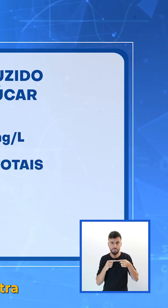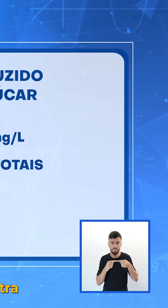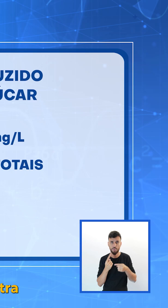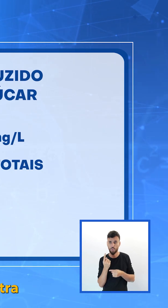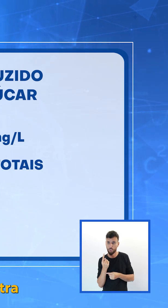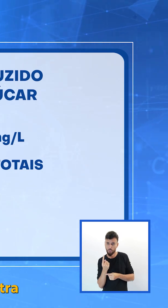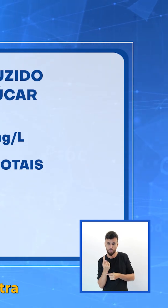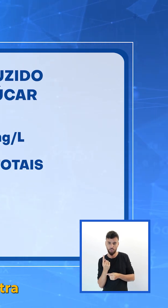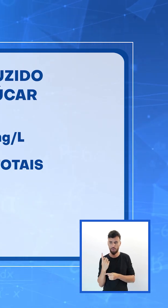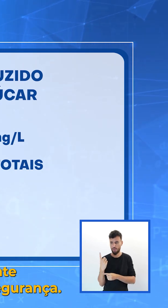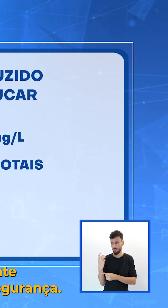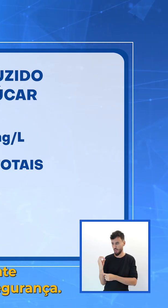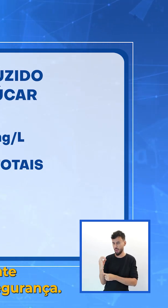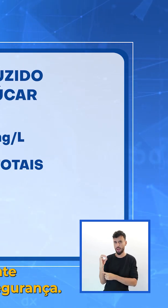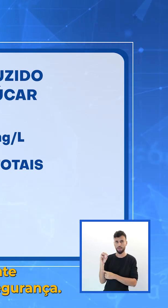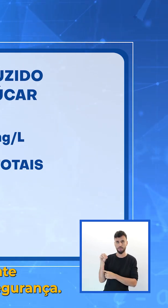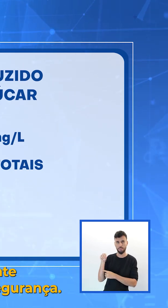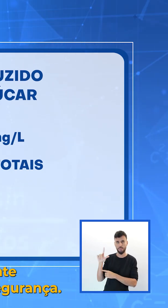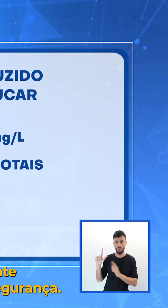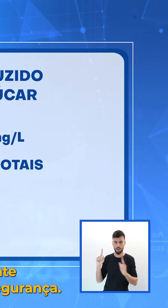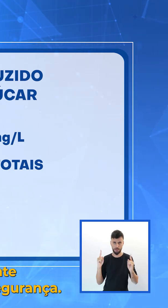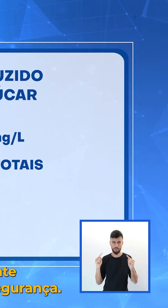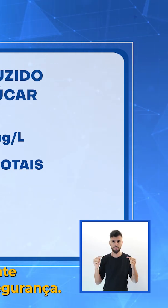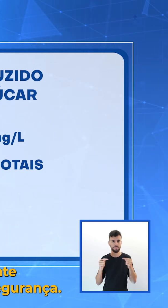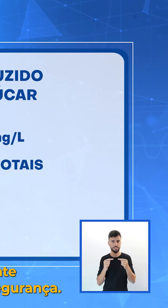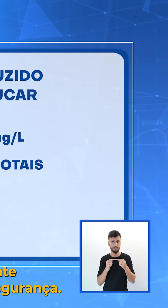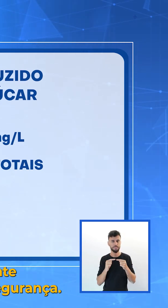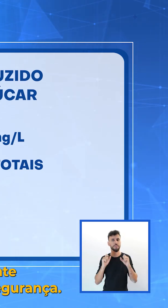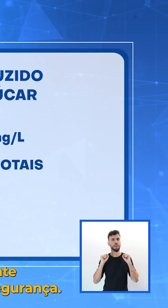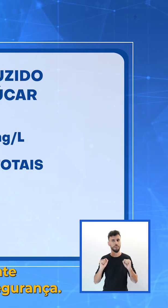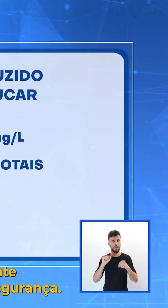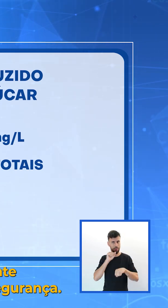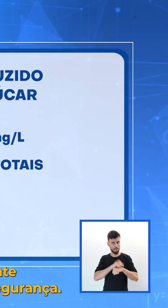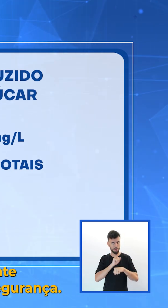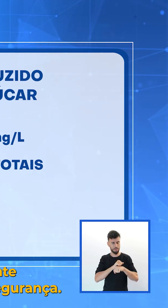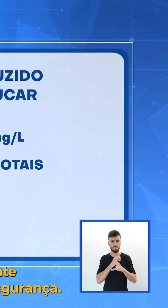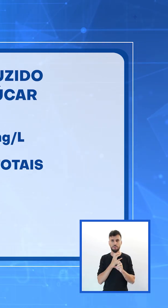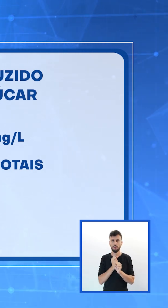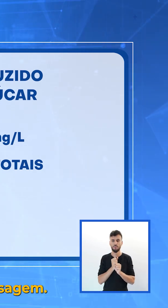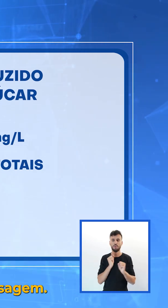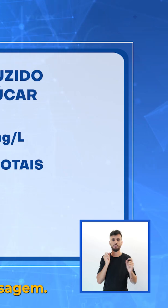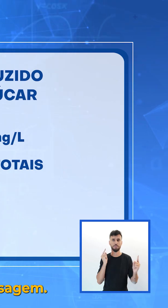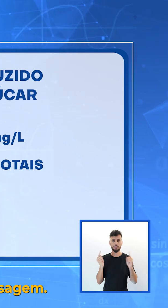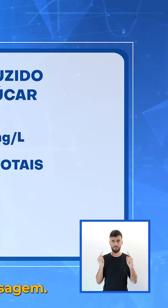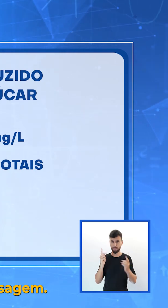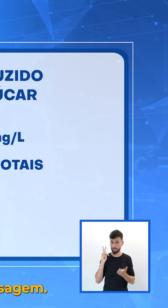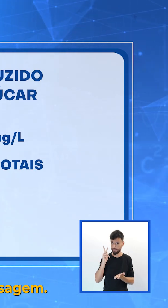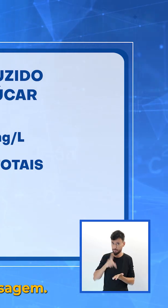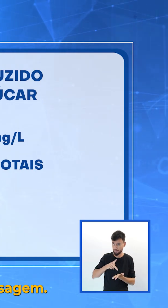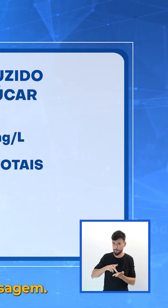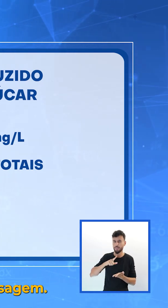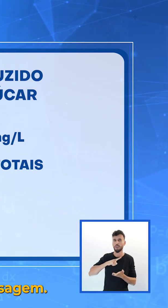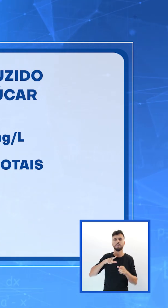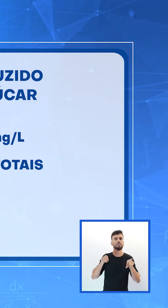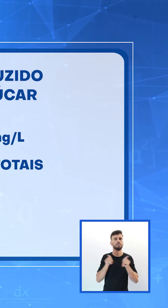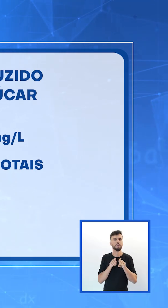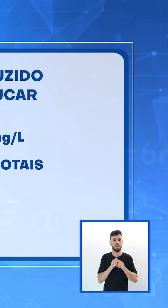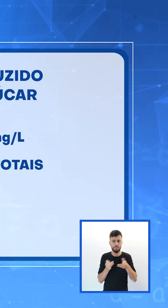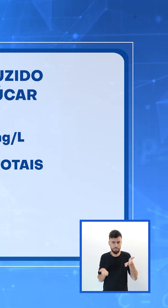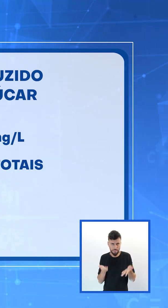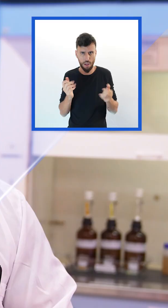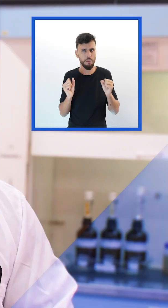10 mililitros de amostra numa cápsula já seria suficiente para mantermos uma margem de segurança e ainda conseguirmos efetuar a pesagem.